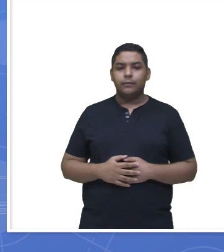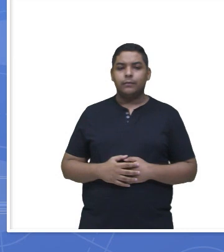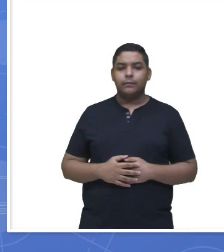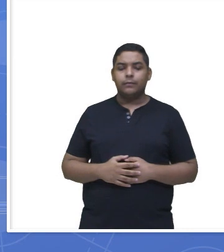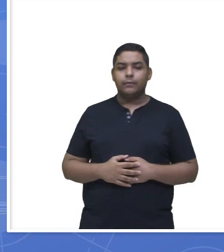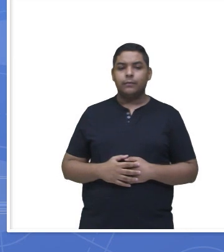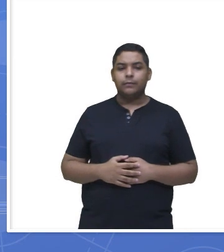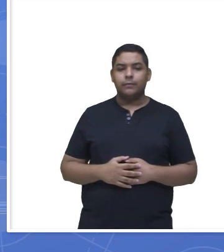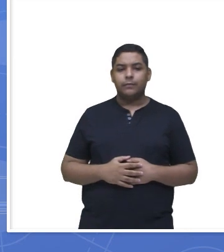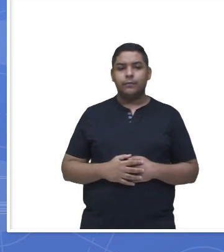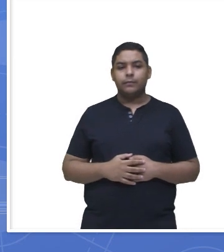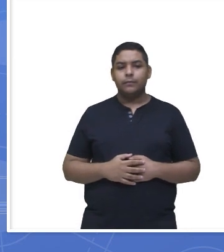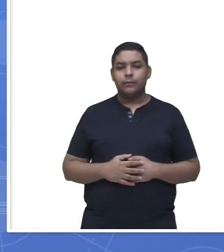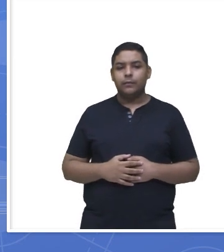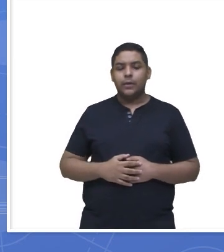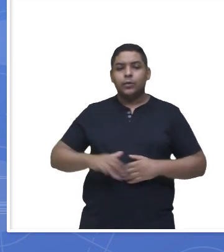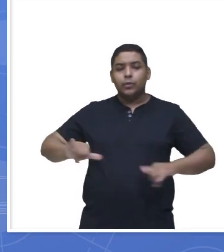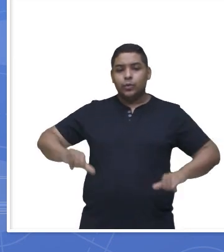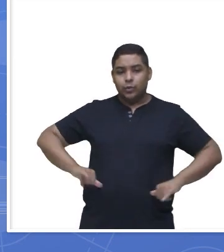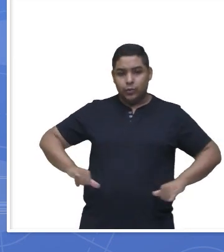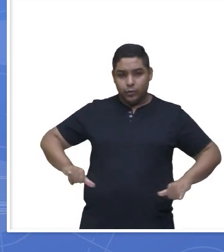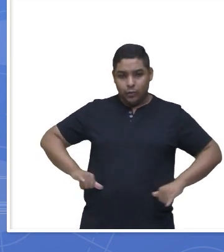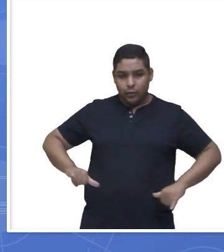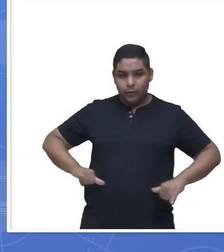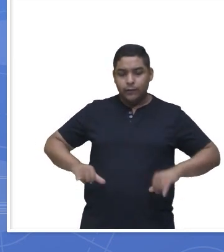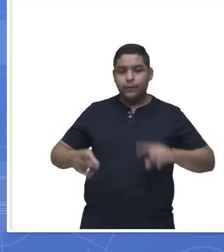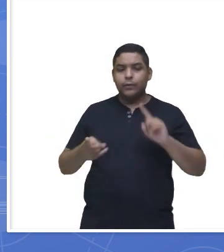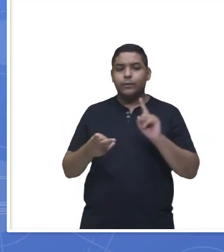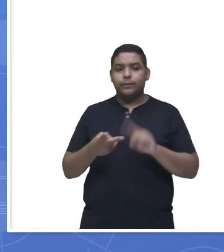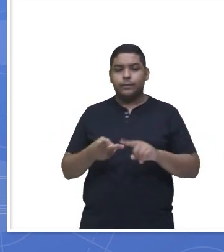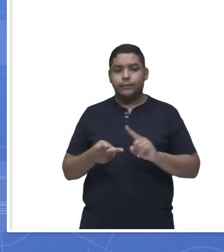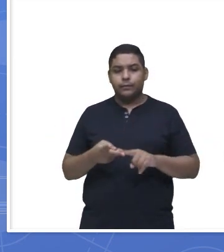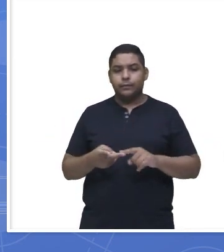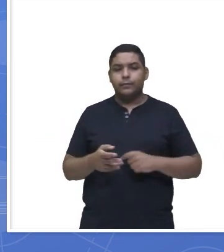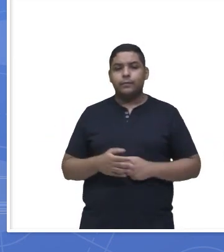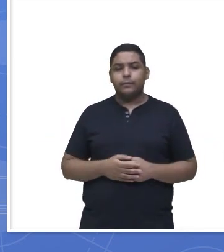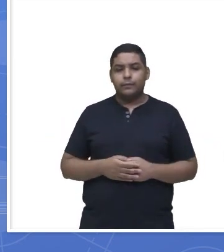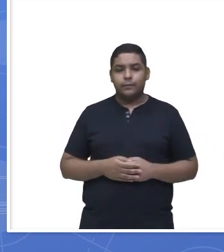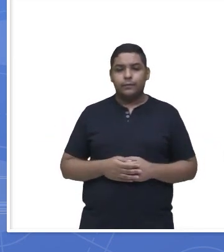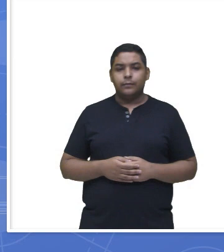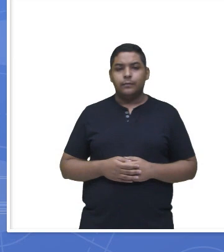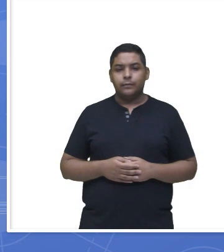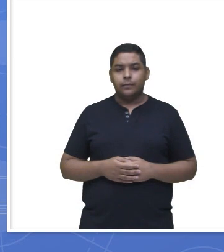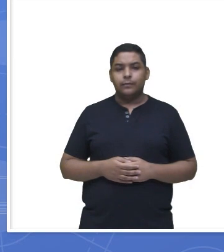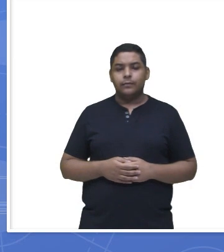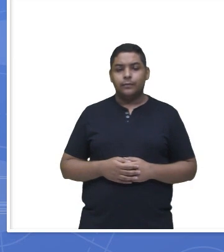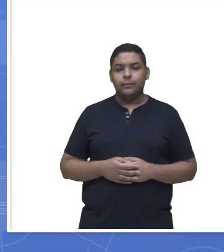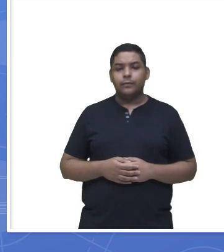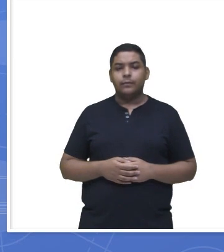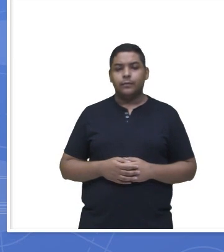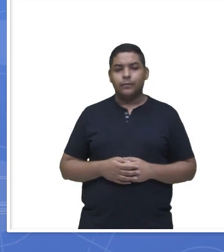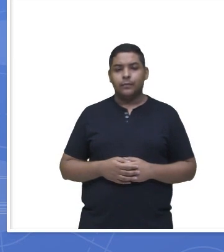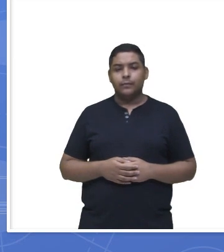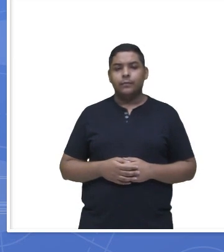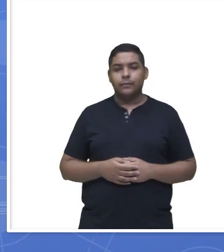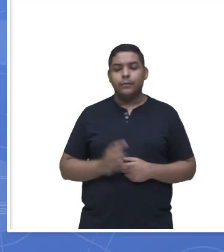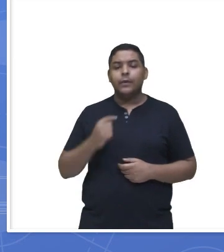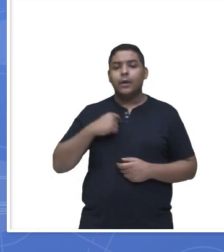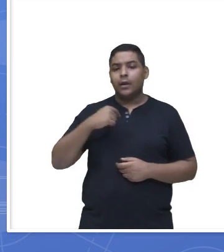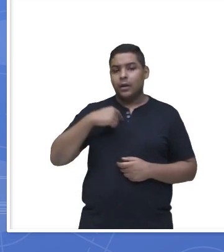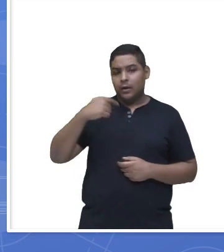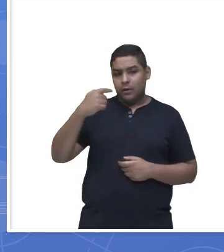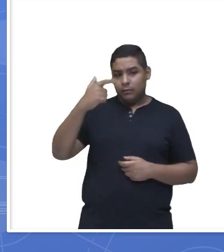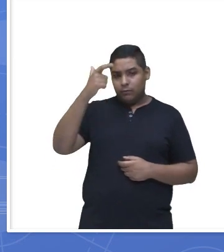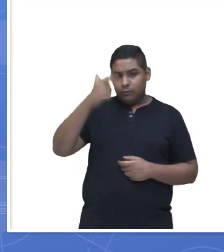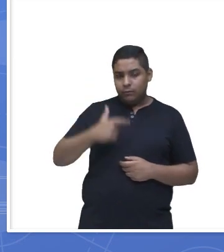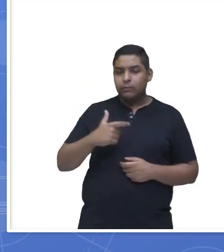Olha aqui, sofro, observem. Olha como ele se apresenta. Aí ele faz a sua apresentação.